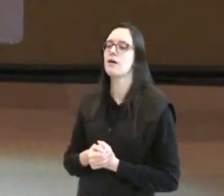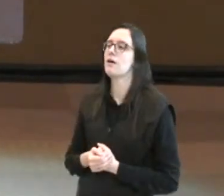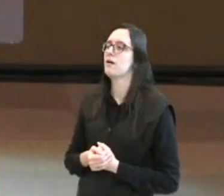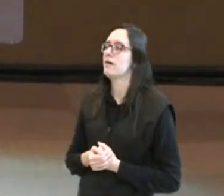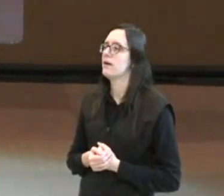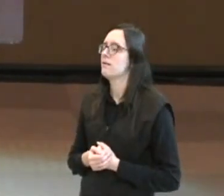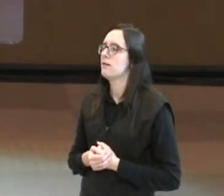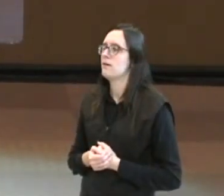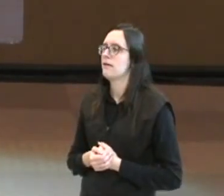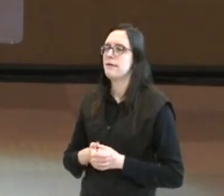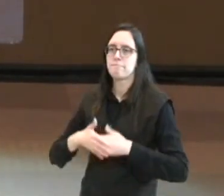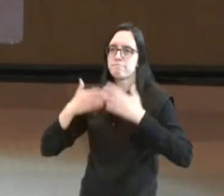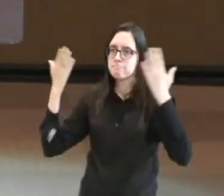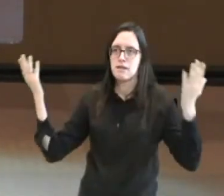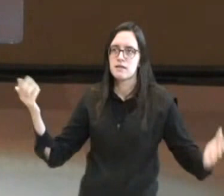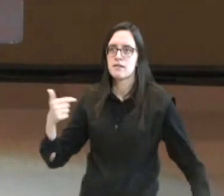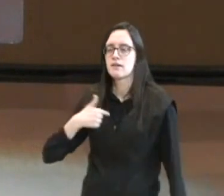pedi